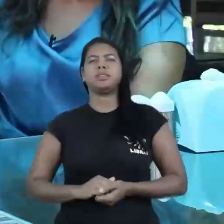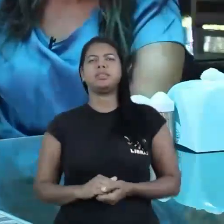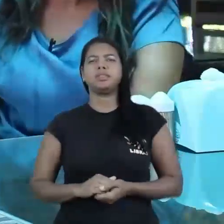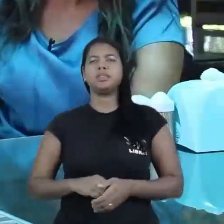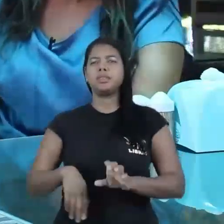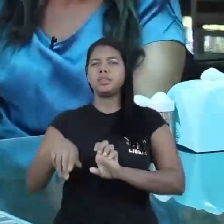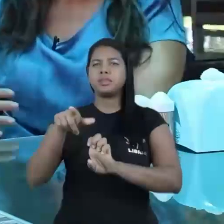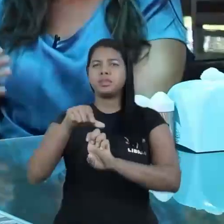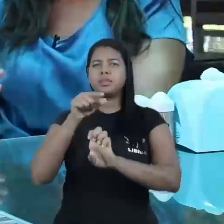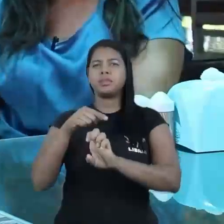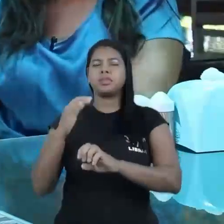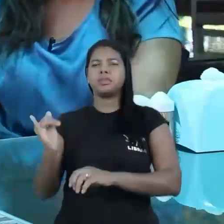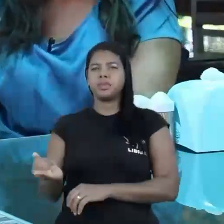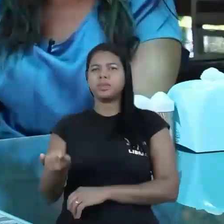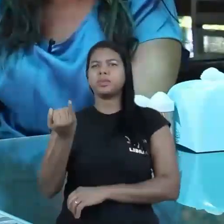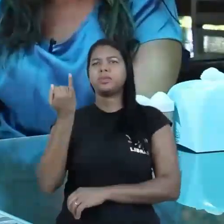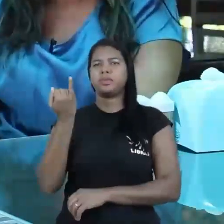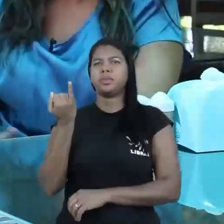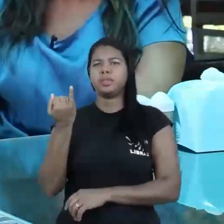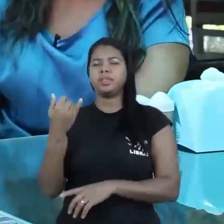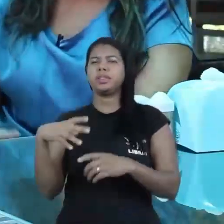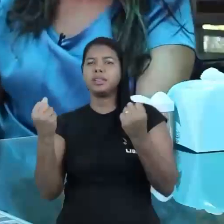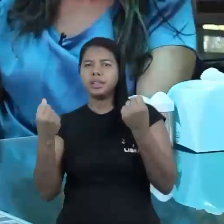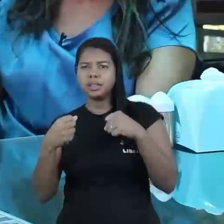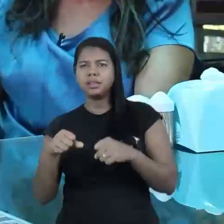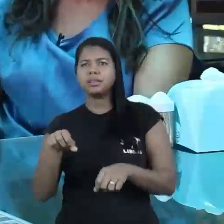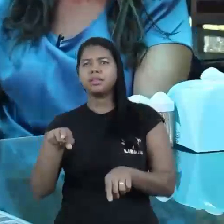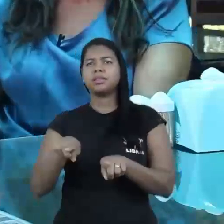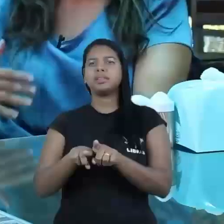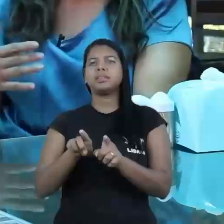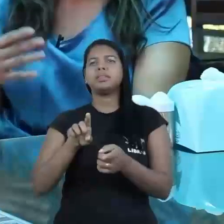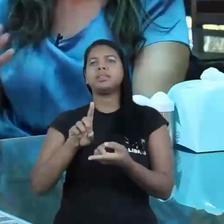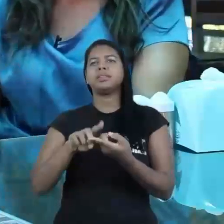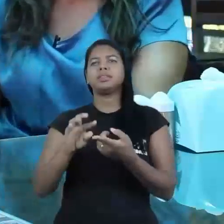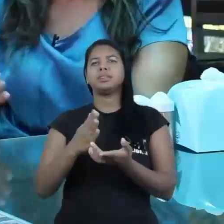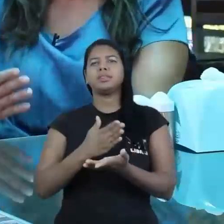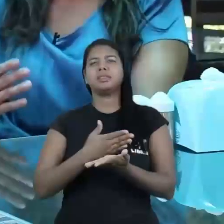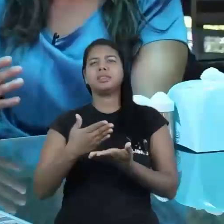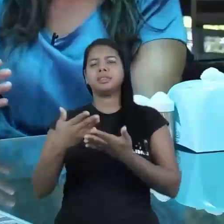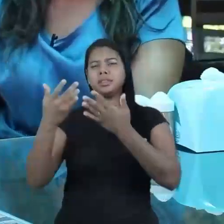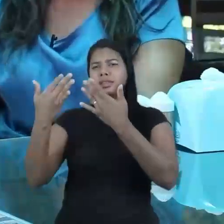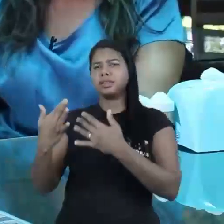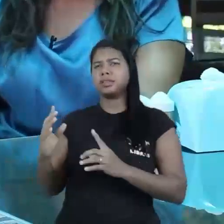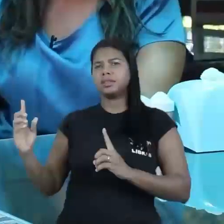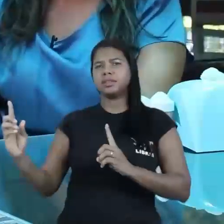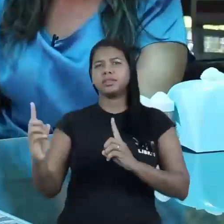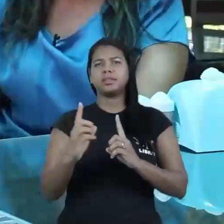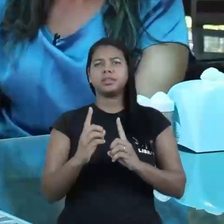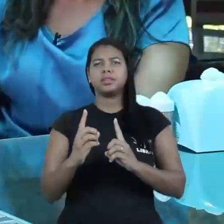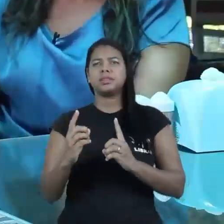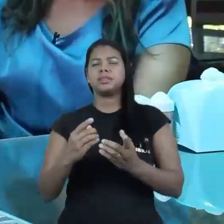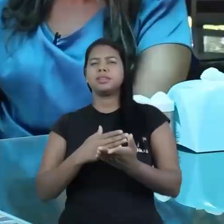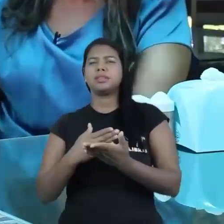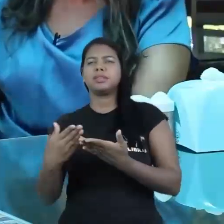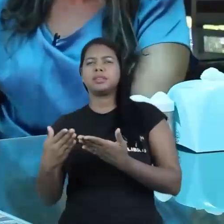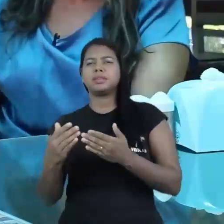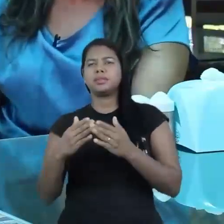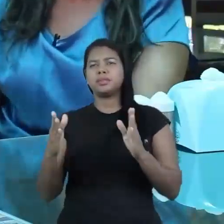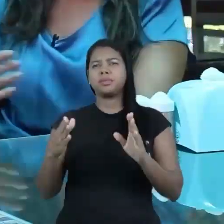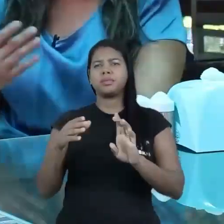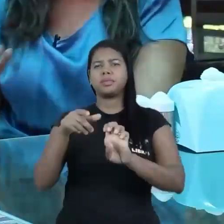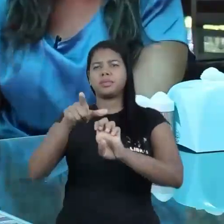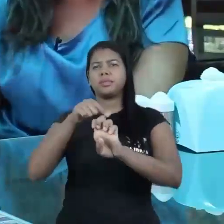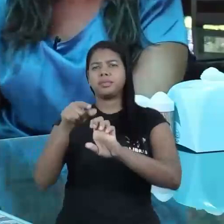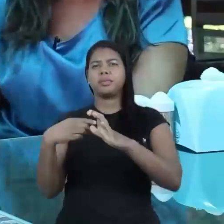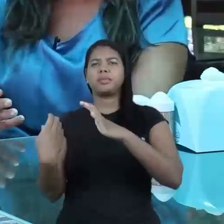por oportunidade e por necessidade, né? Isso. No entanto, inicialmente, quando alguém empreende dessa forma, geralmente,